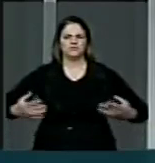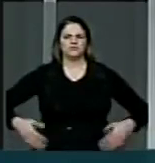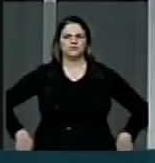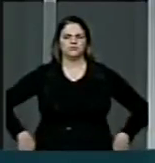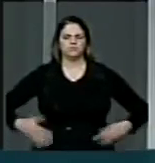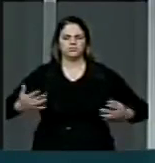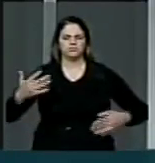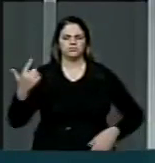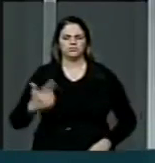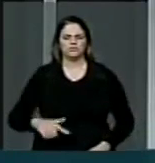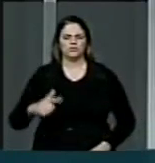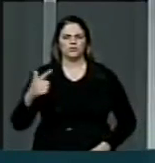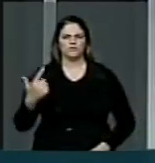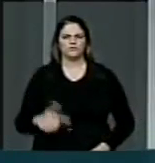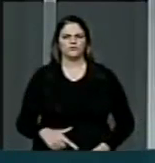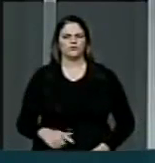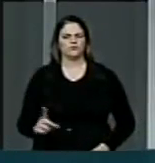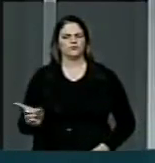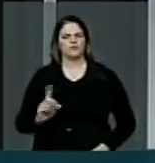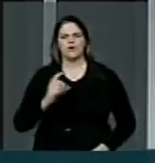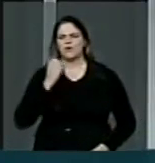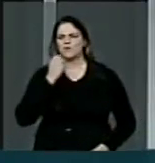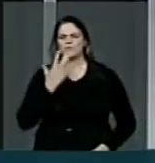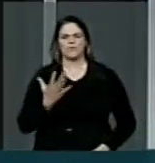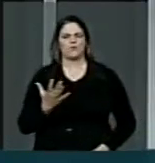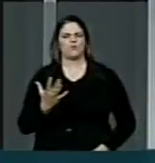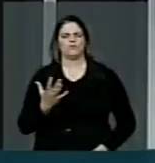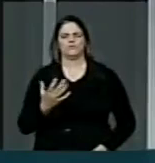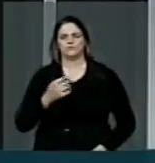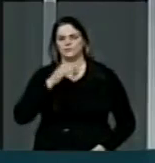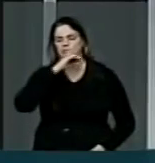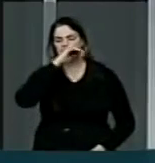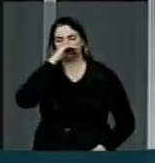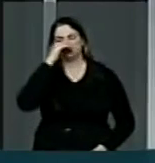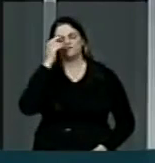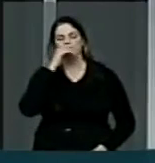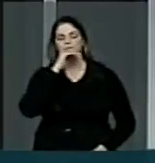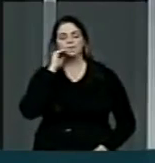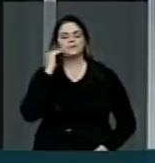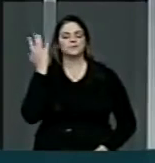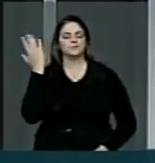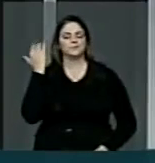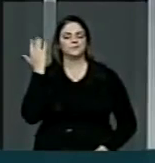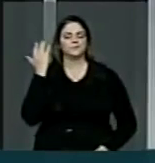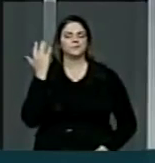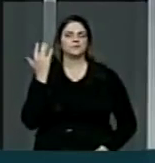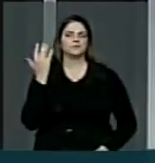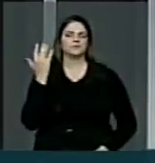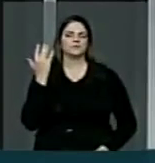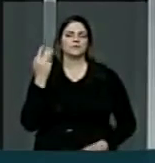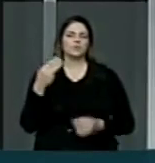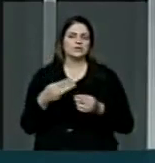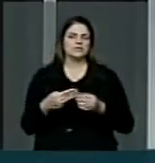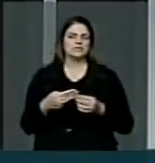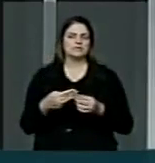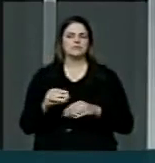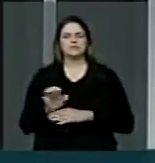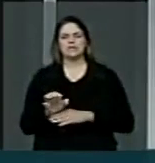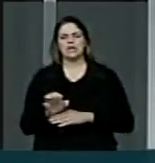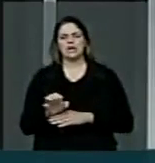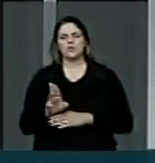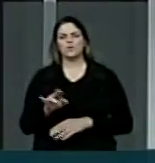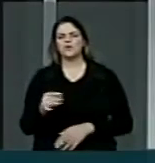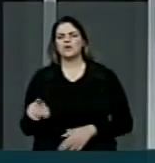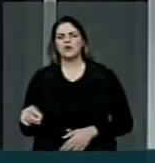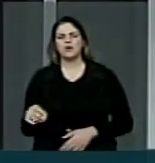ter certeza que a reeleição é muito caro para o país, desde lá nos municípios, nos estados e na União.